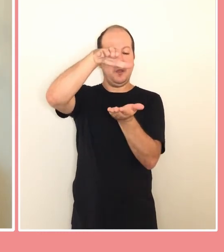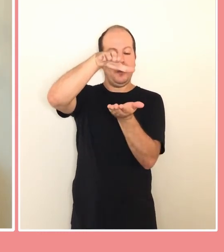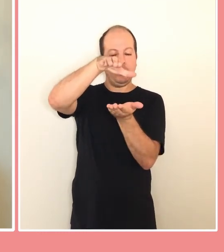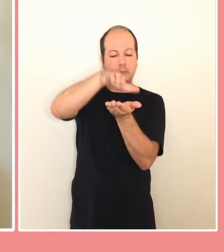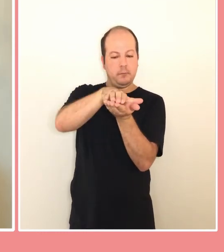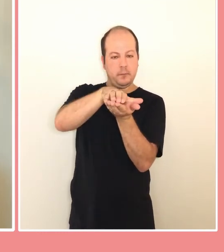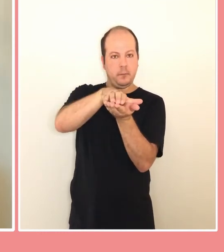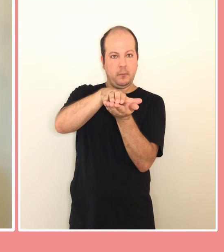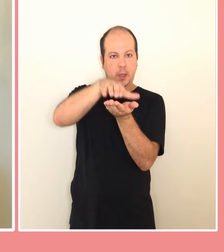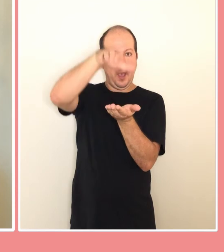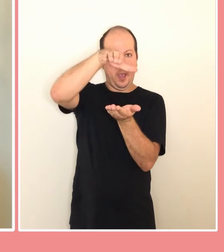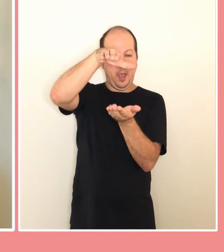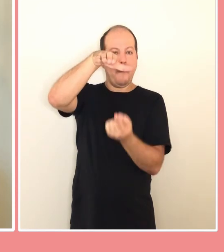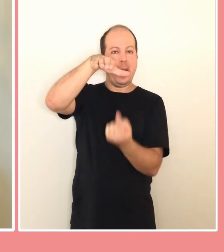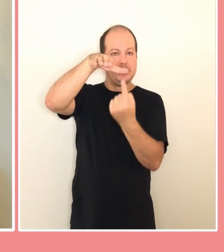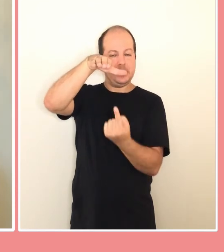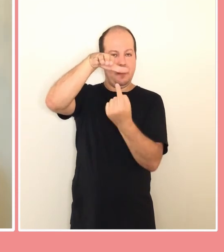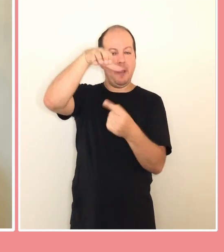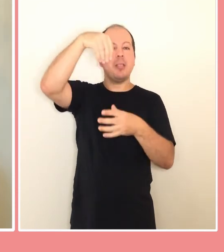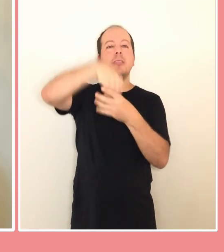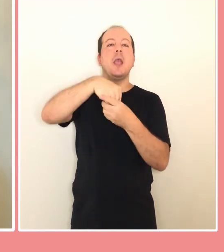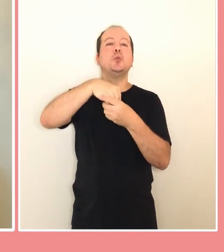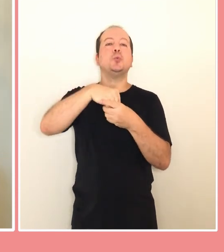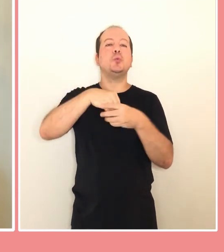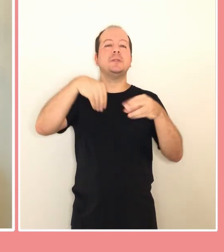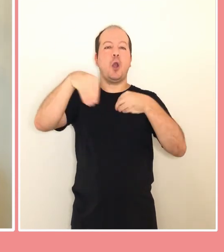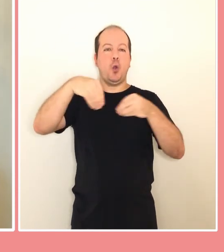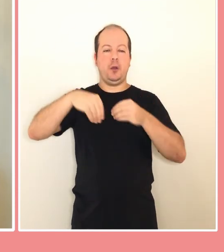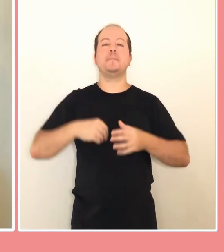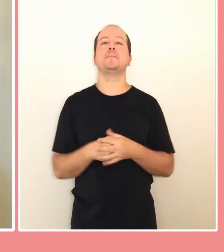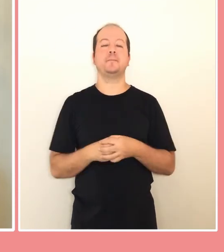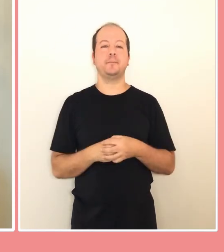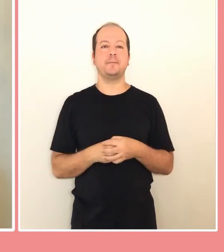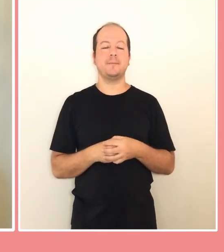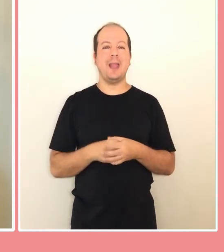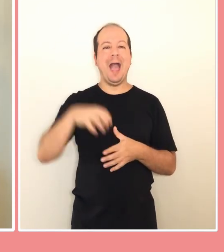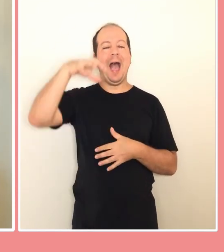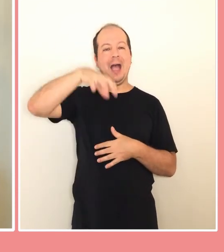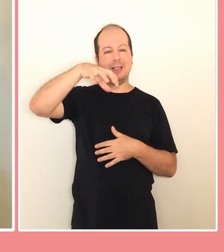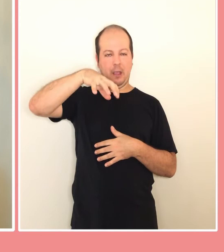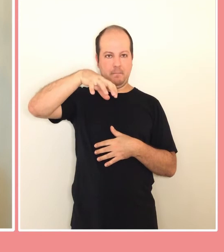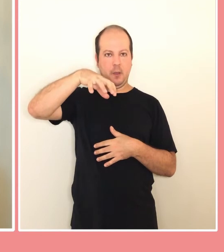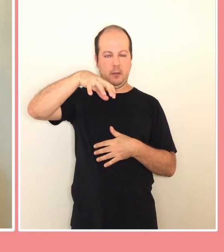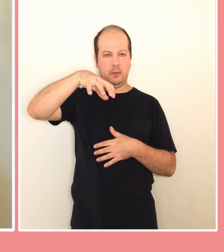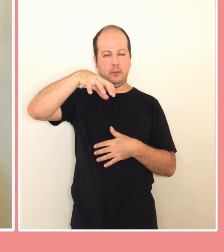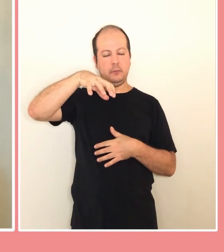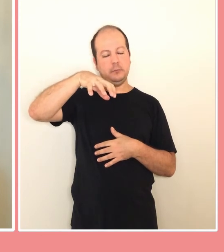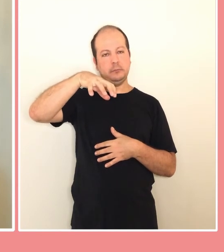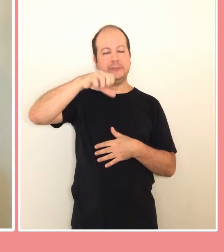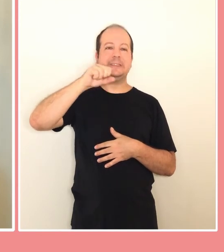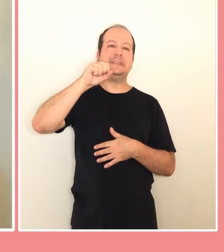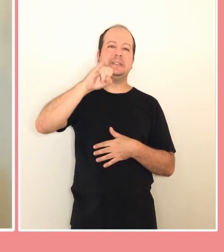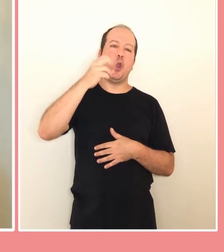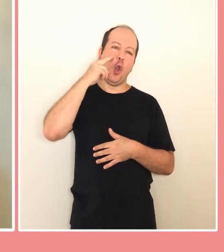virado para cima, dentro da sacola. Essa tampa vai ficar na parte, no caso, quem estiver